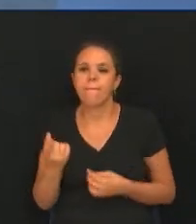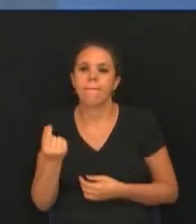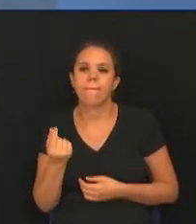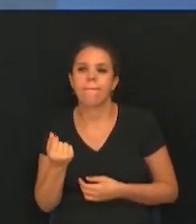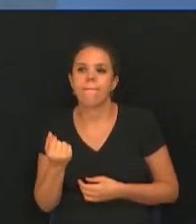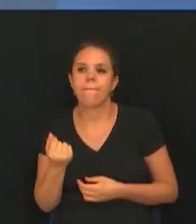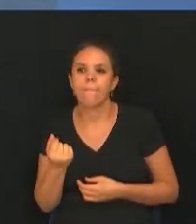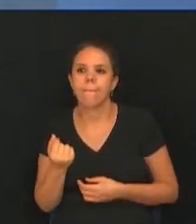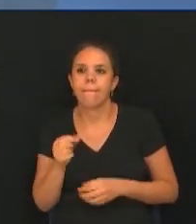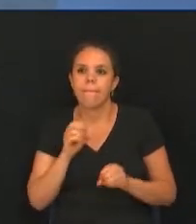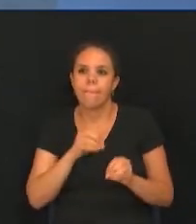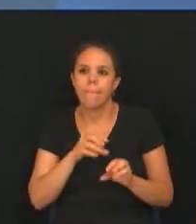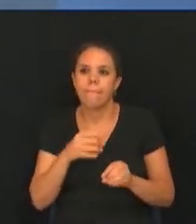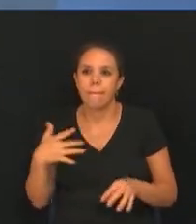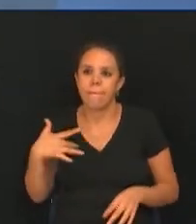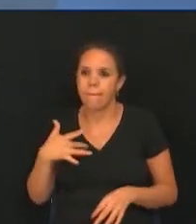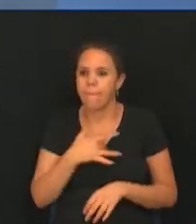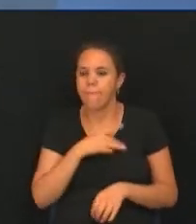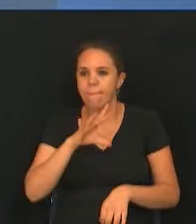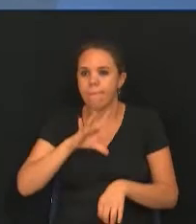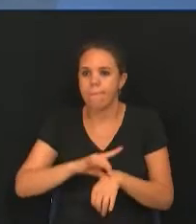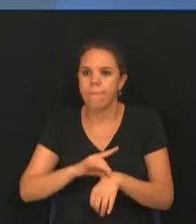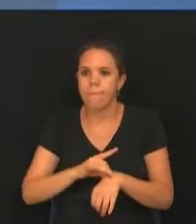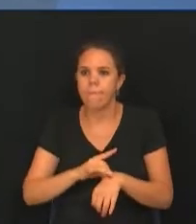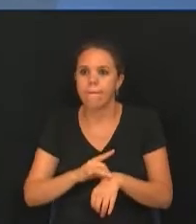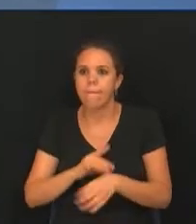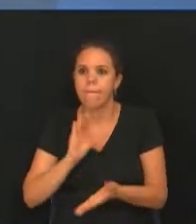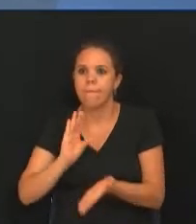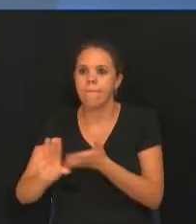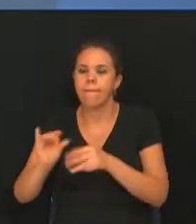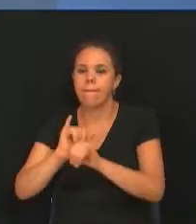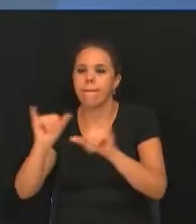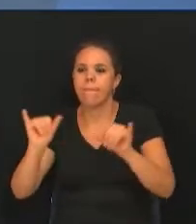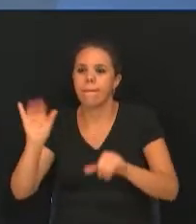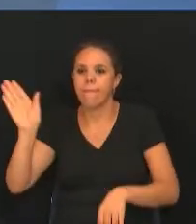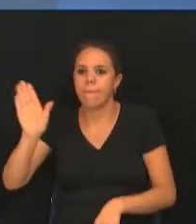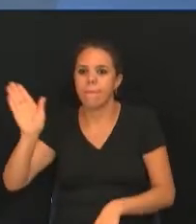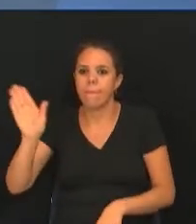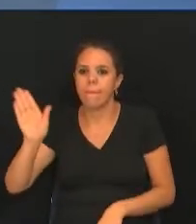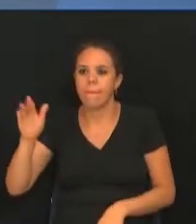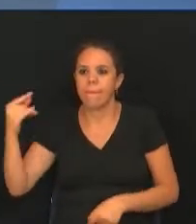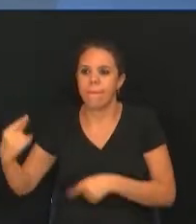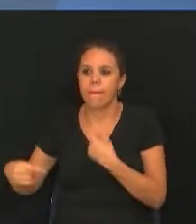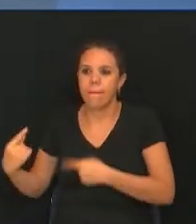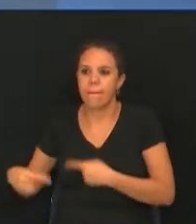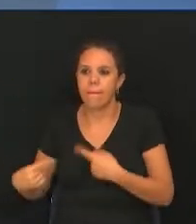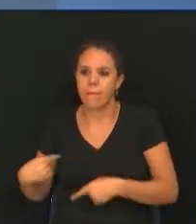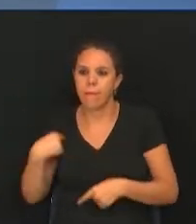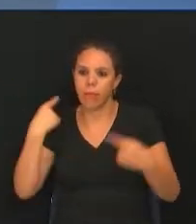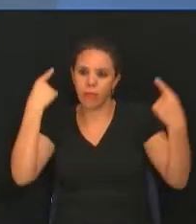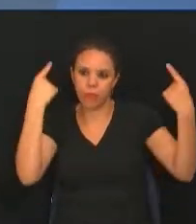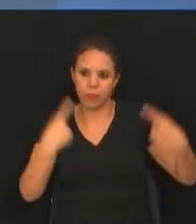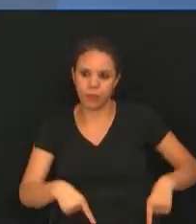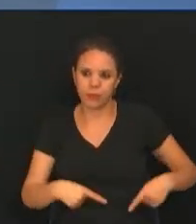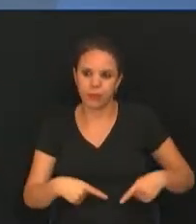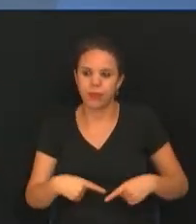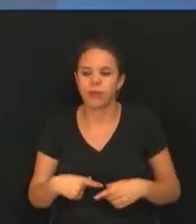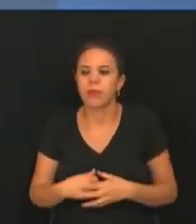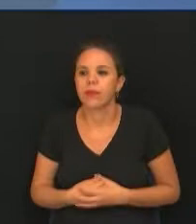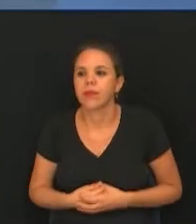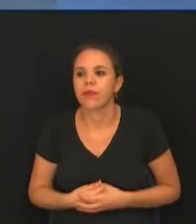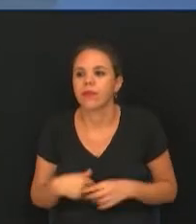ir para educação, saúde e segurança, que está indo para financiar a campanha de políticos, né? Então, nós somos totalmente contrários a esse tipo de